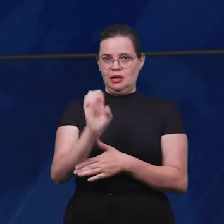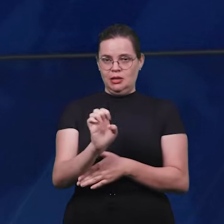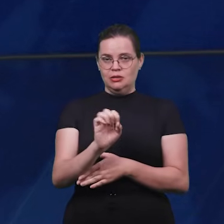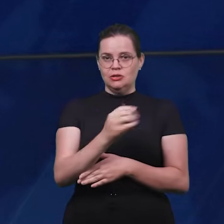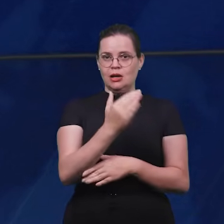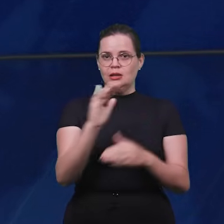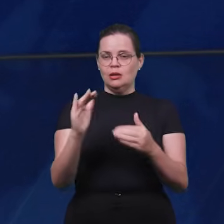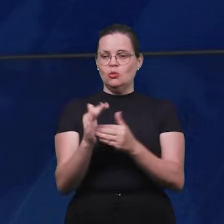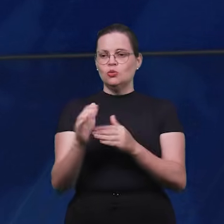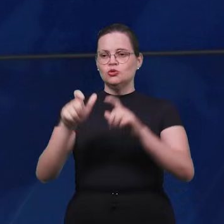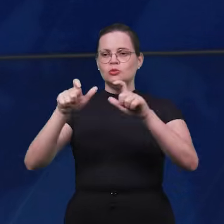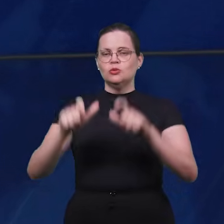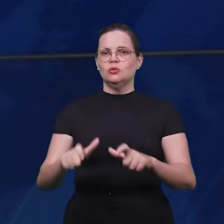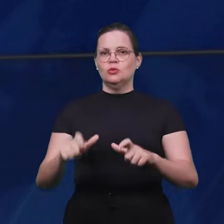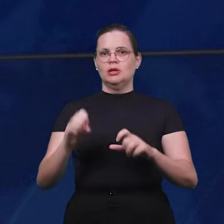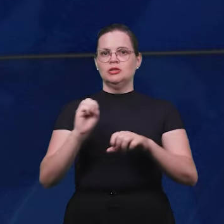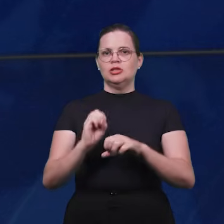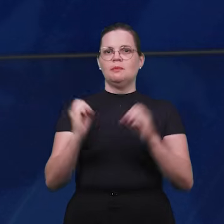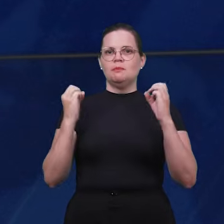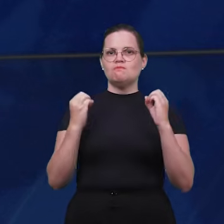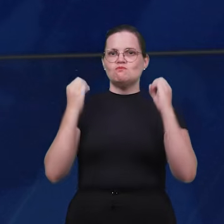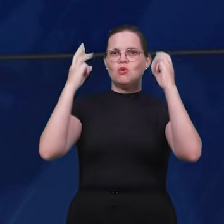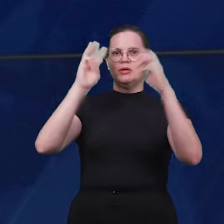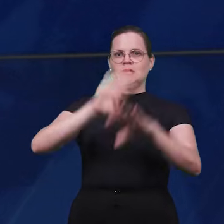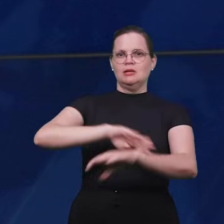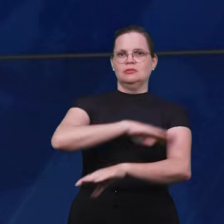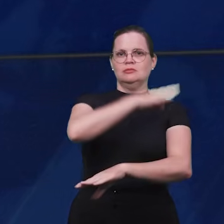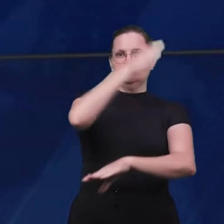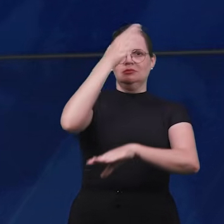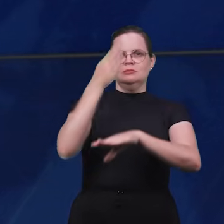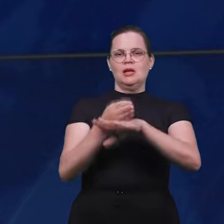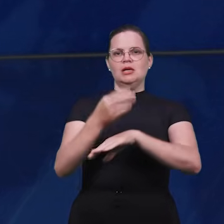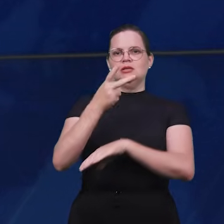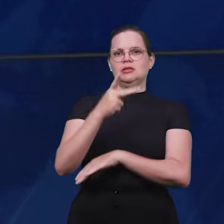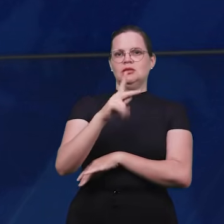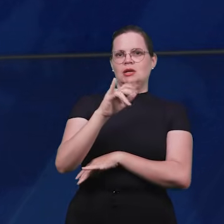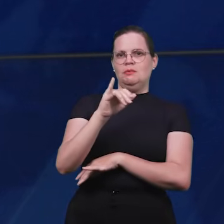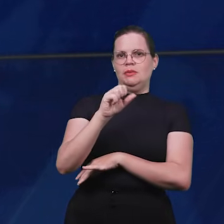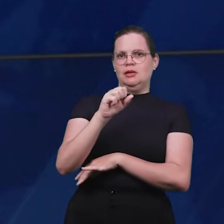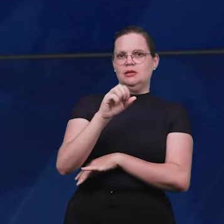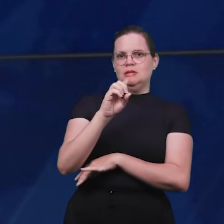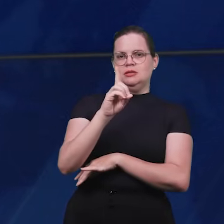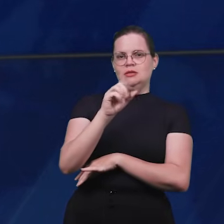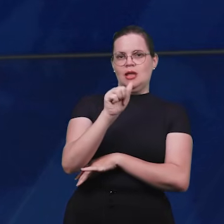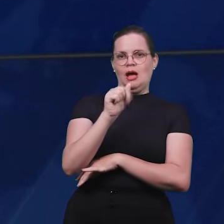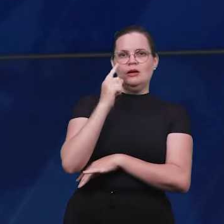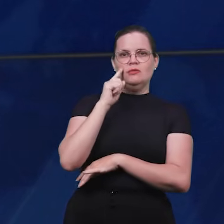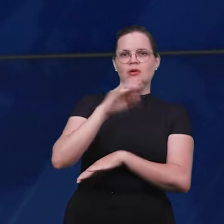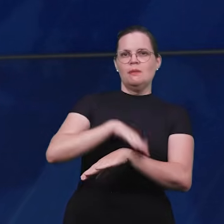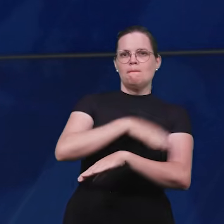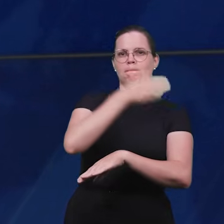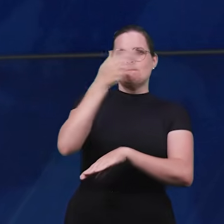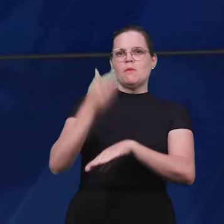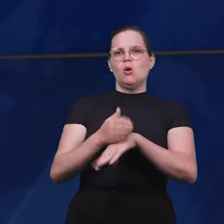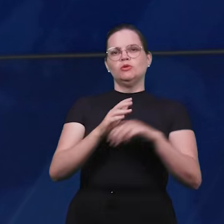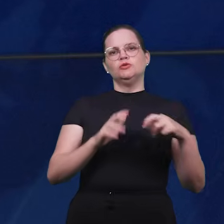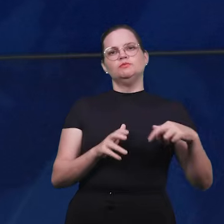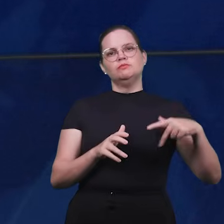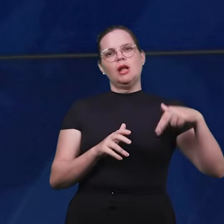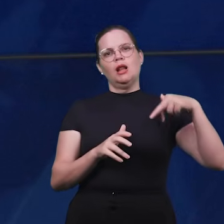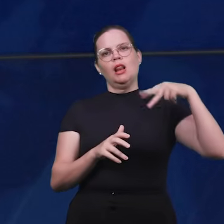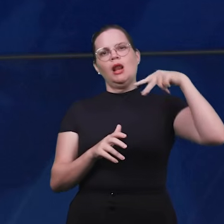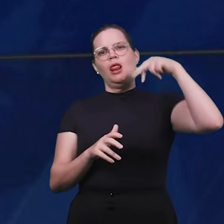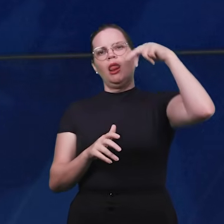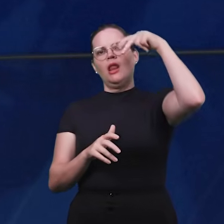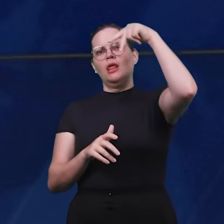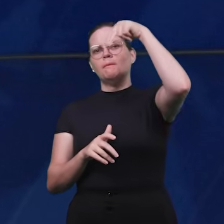último marco onde Moisés subiu ali no monte de Pisga. E dali Moisés contemplaria toda